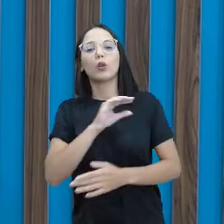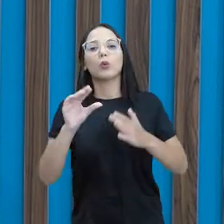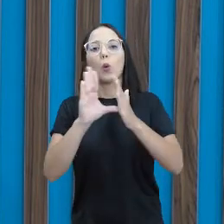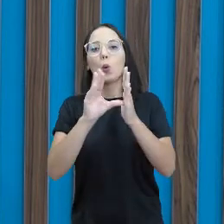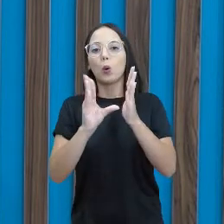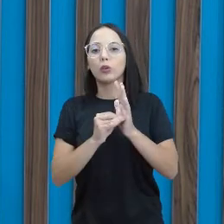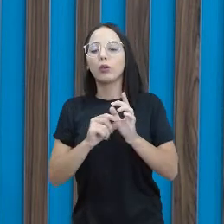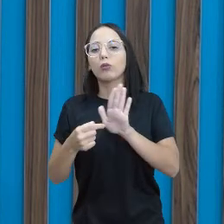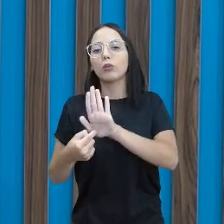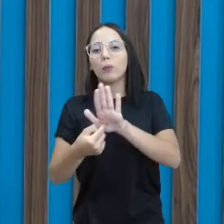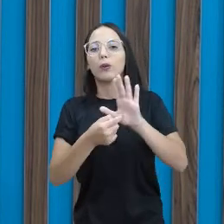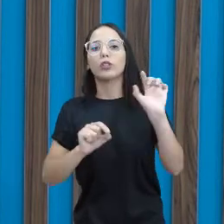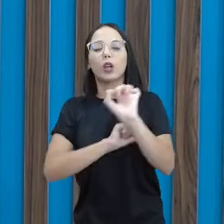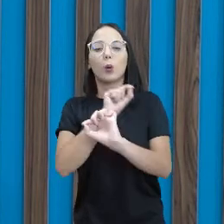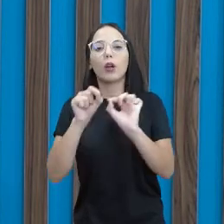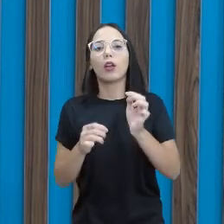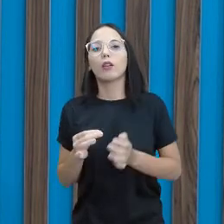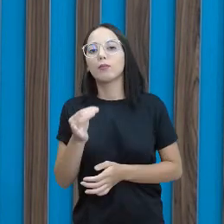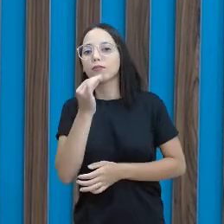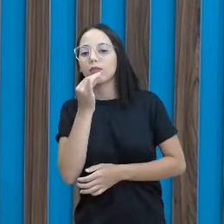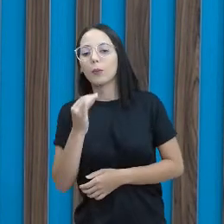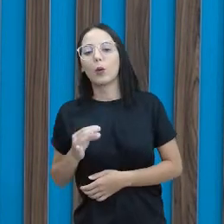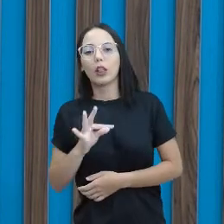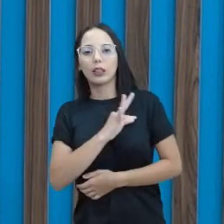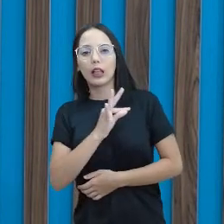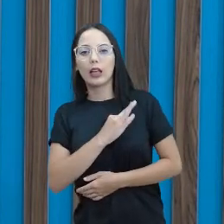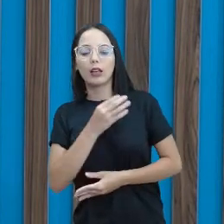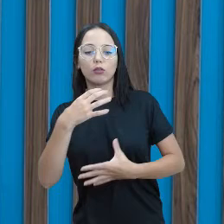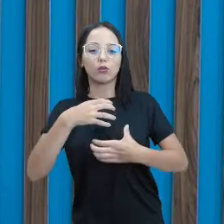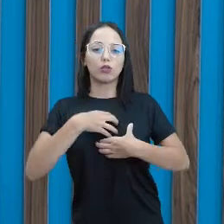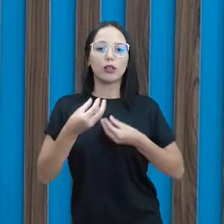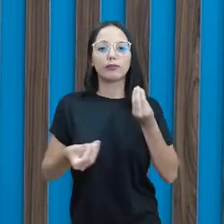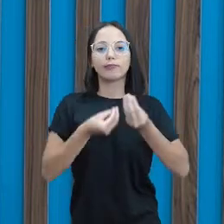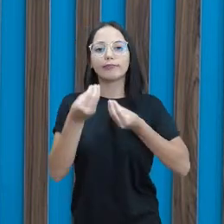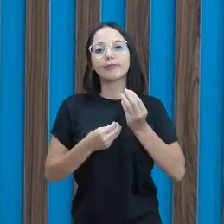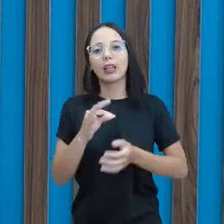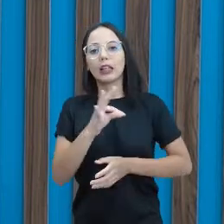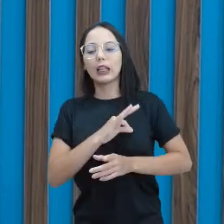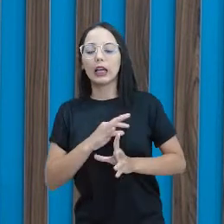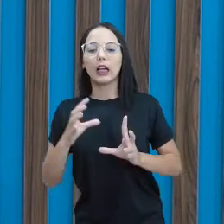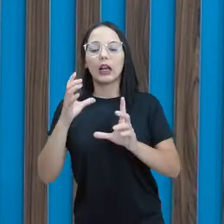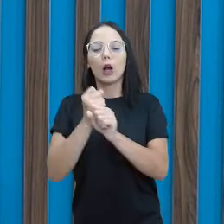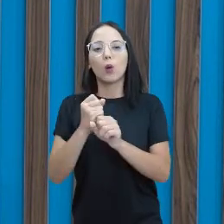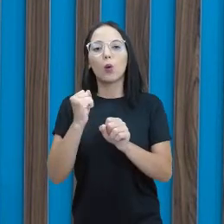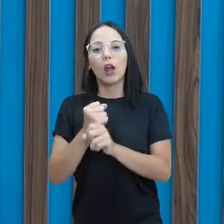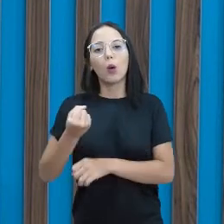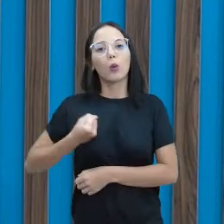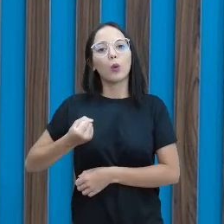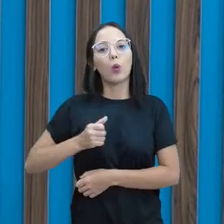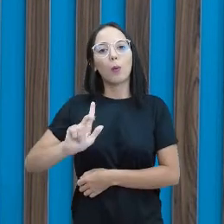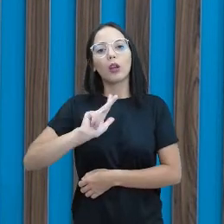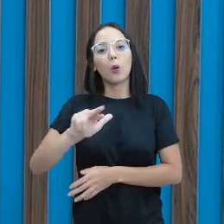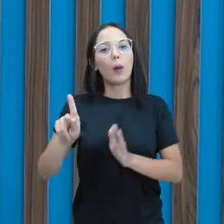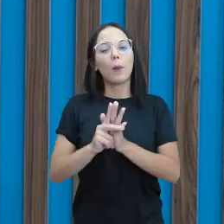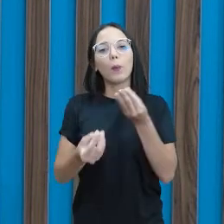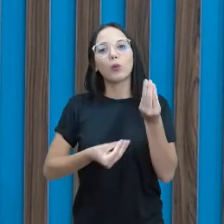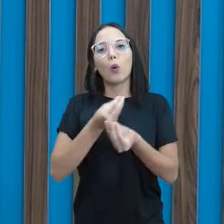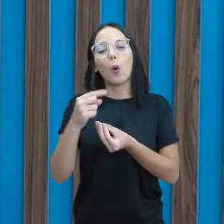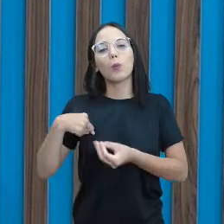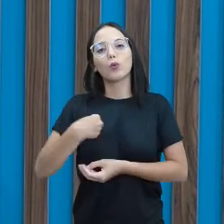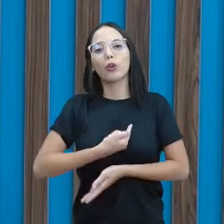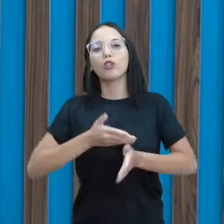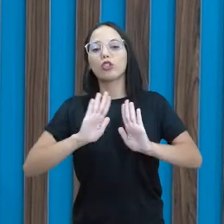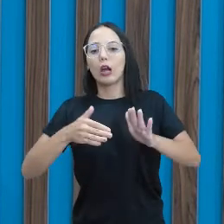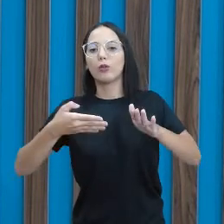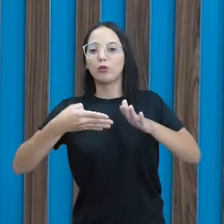ano traz com que a gente traga uma técnica, uma maneira de calcular quando esse expoente não é da maneira como a gente está acostumado, da maneira como a